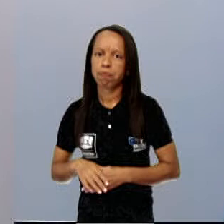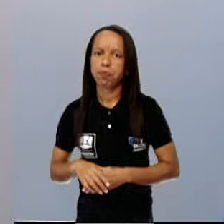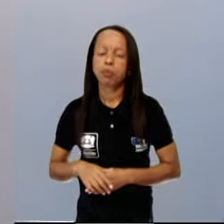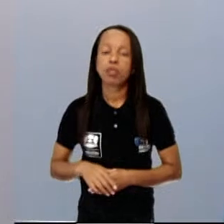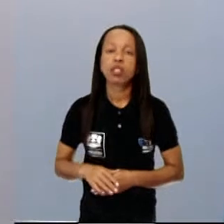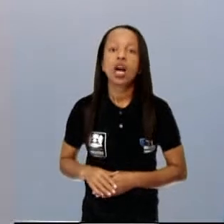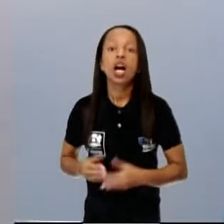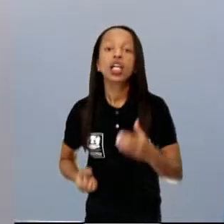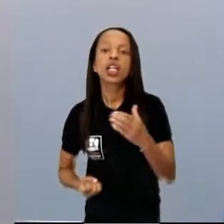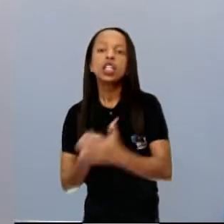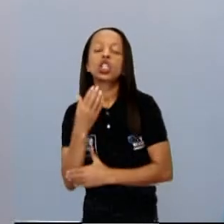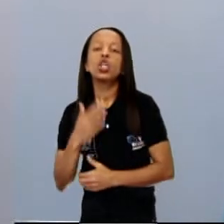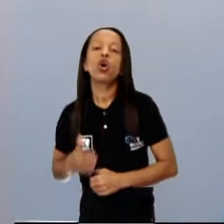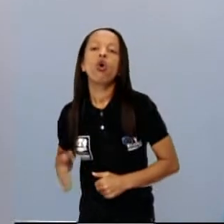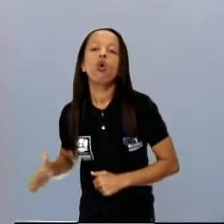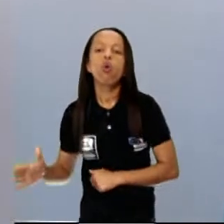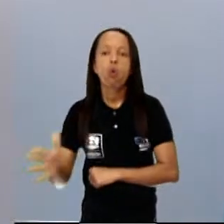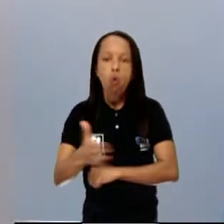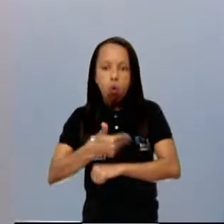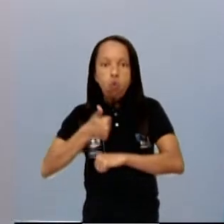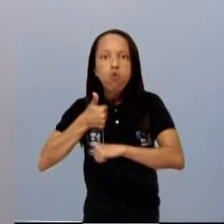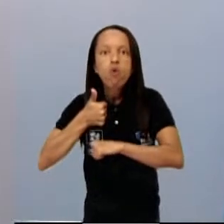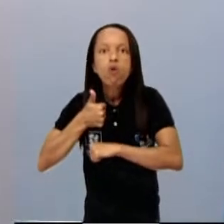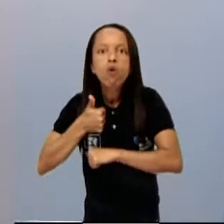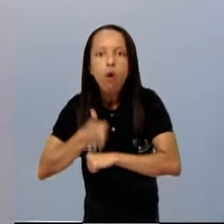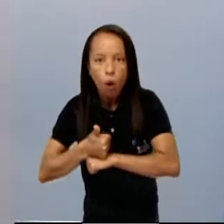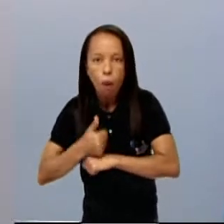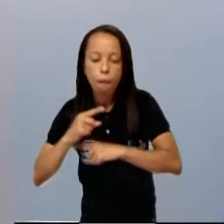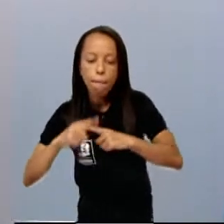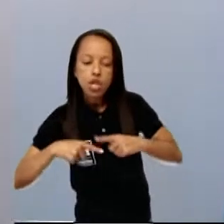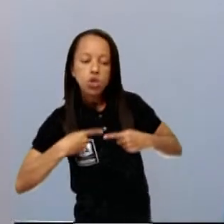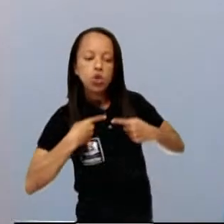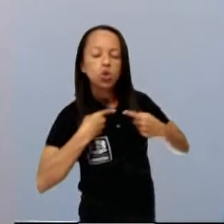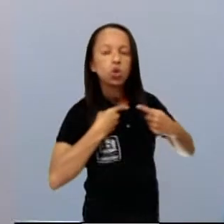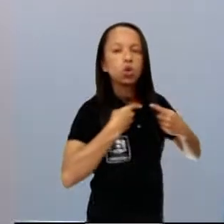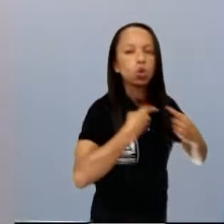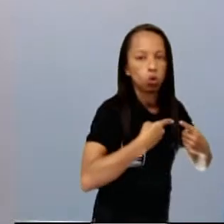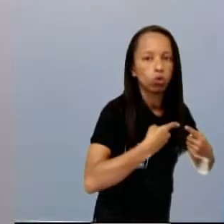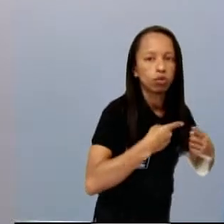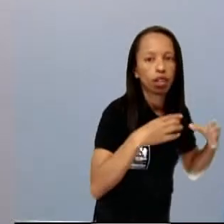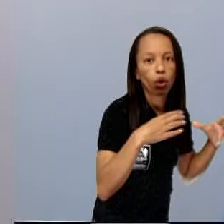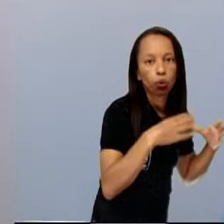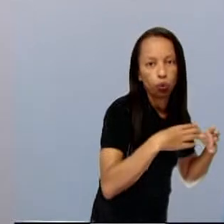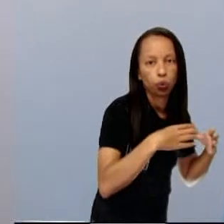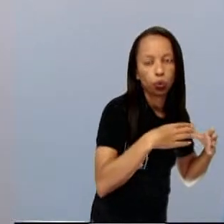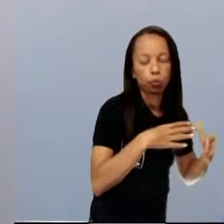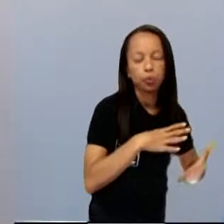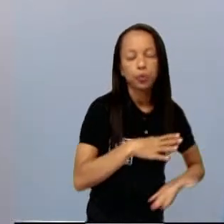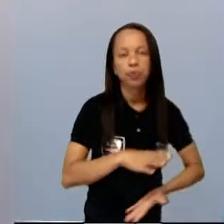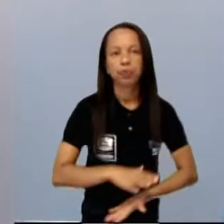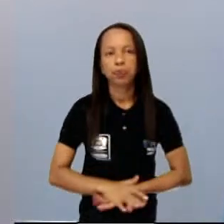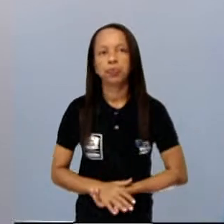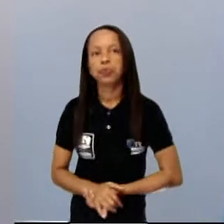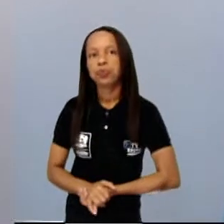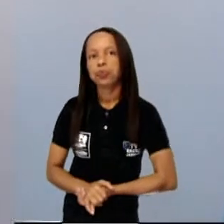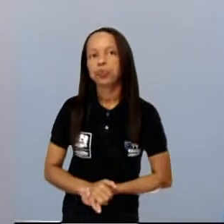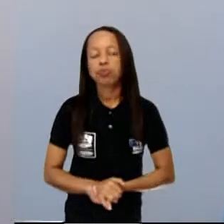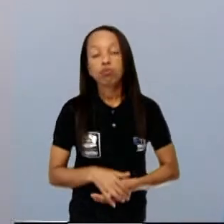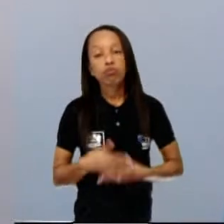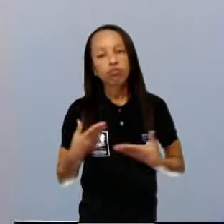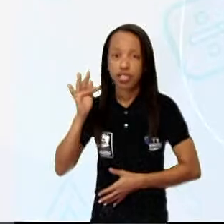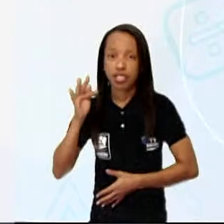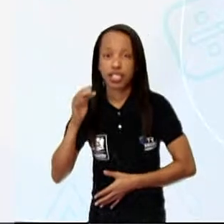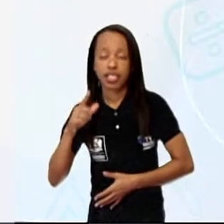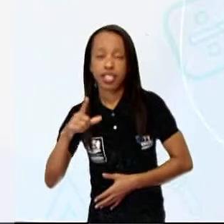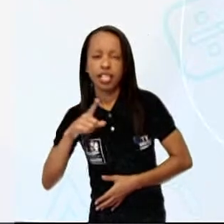o golpe dos girondinos, que era o grupo da alta burguesia, contra os jacobinos. Aí a gente vai ver, ó, nessa terceira fase,